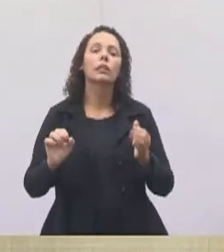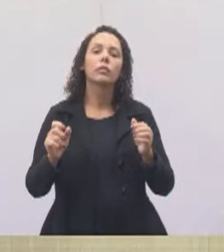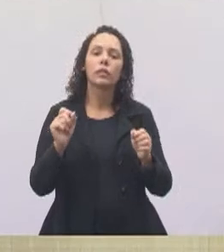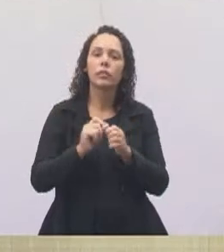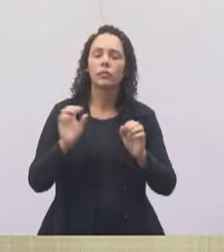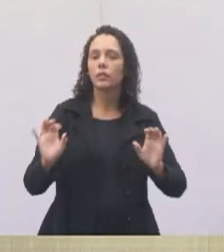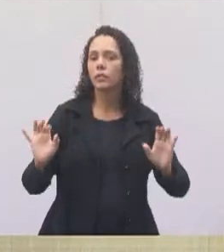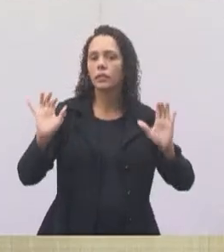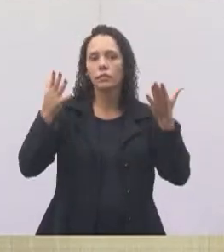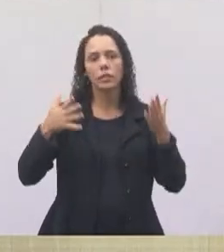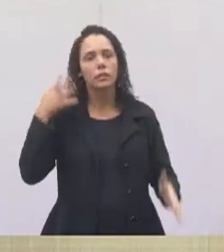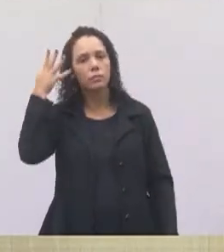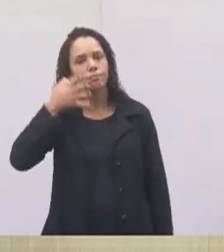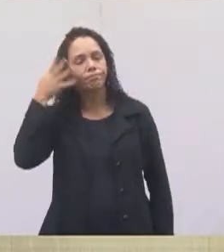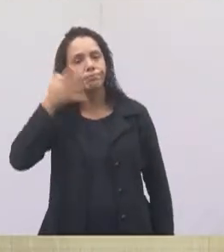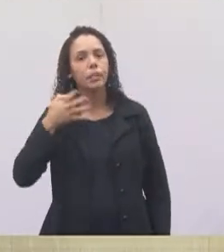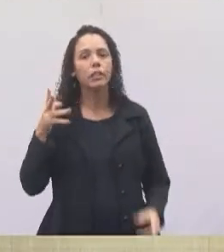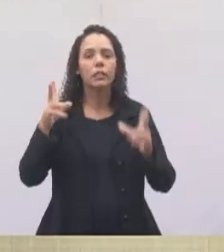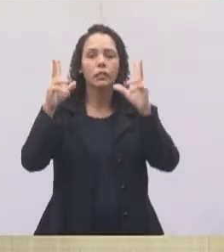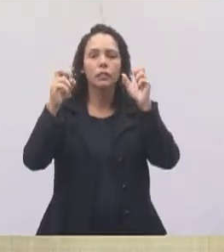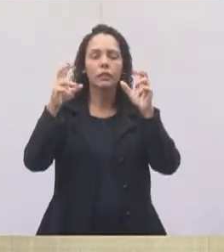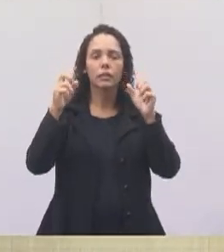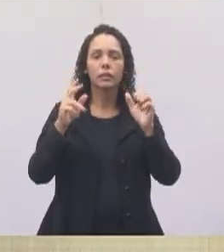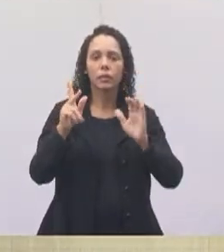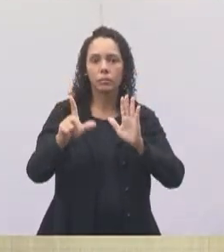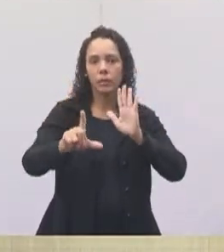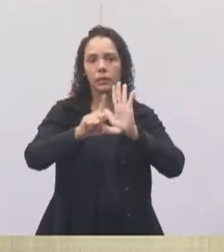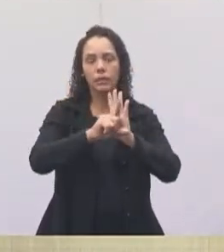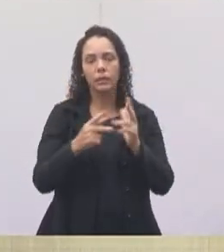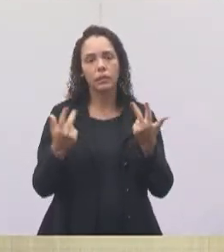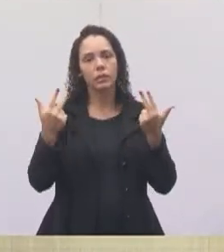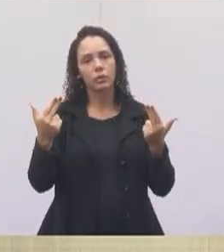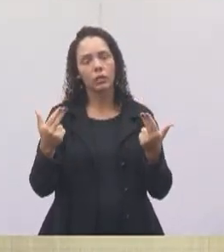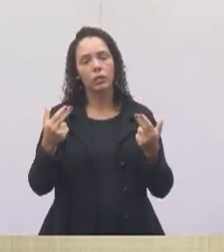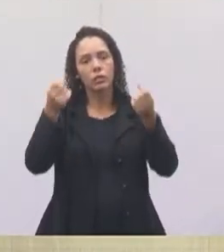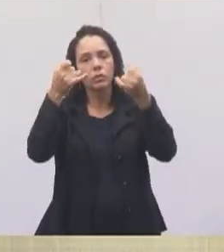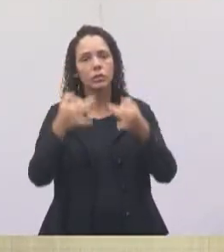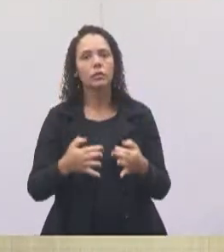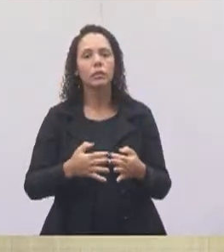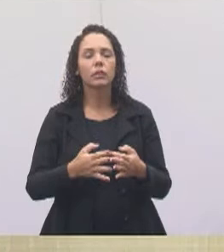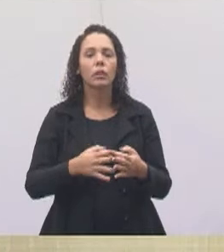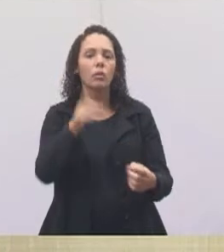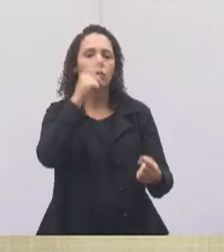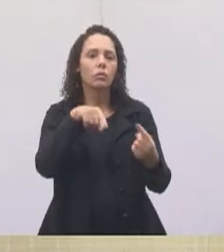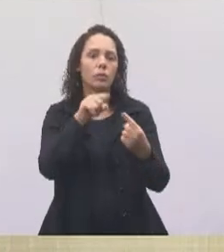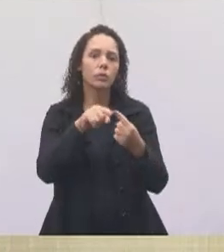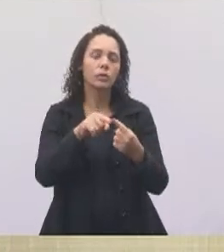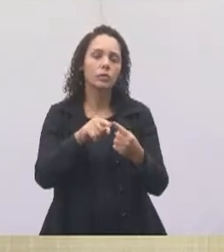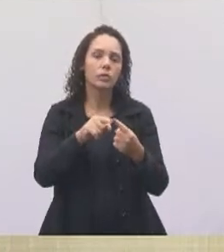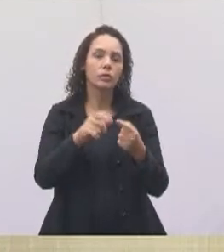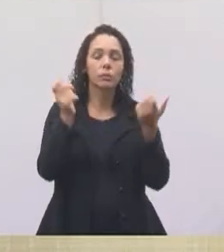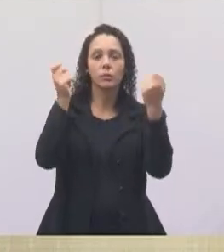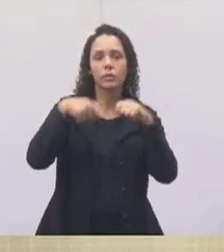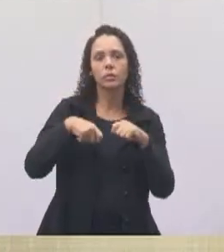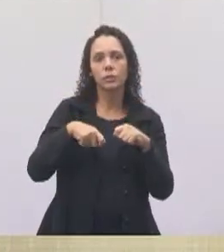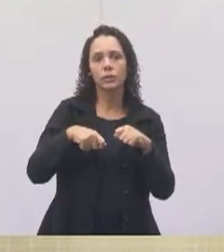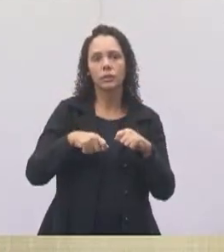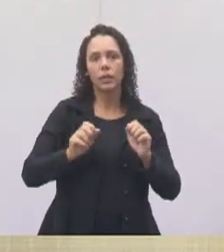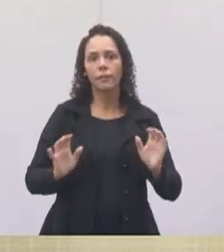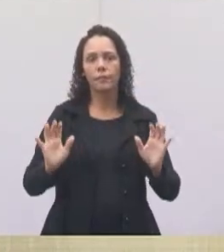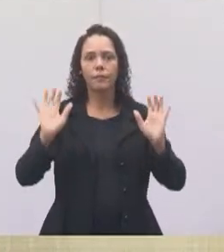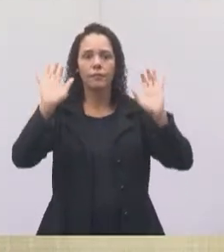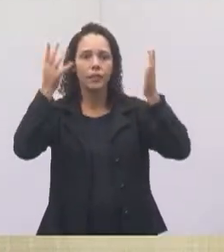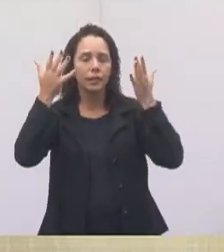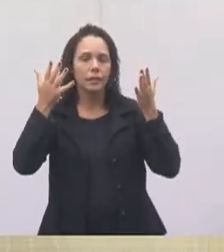encontros, palestras e discussões sobre a temática desta lei. Justificativa. A presente emenda tem o objetivo de possibilitar a promoção de eventos